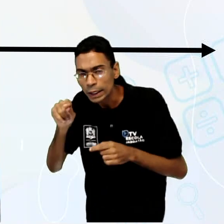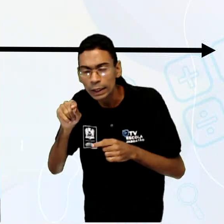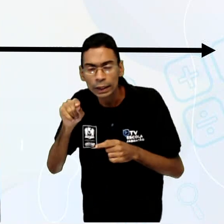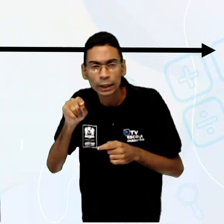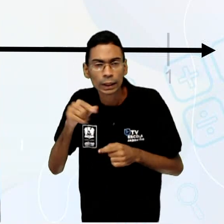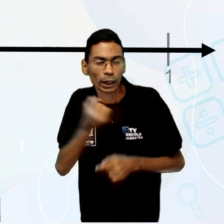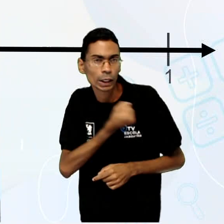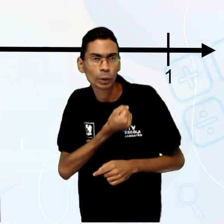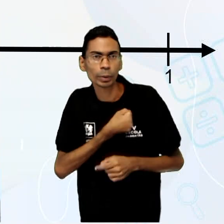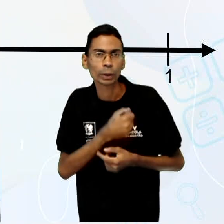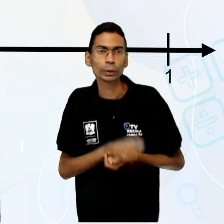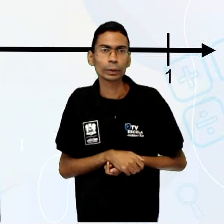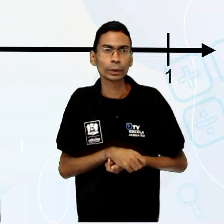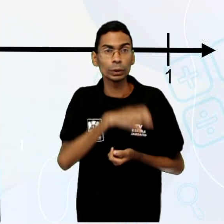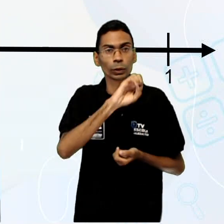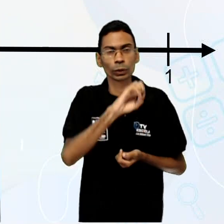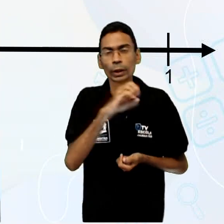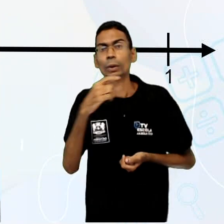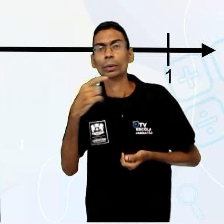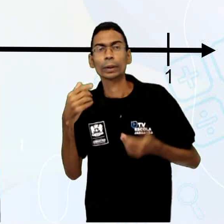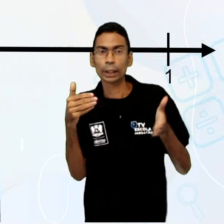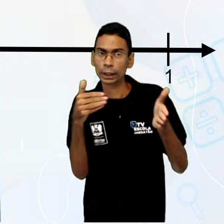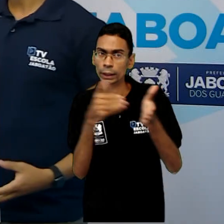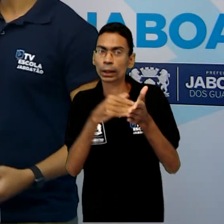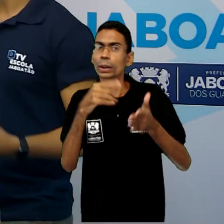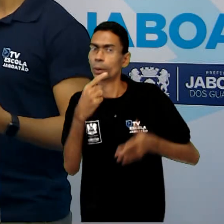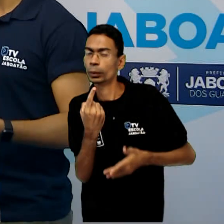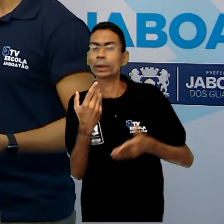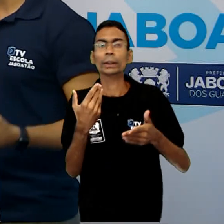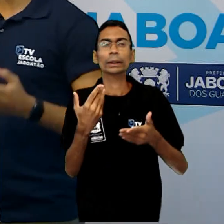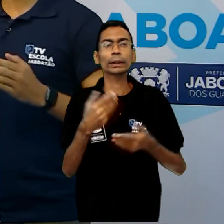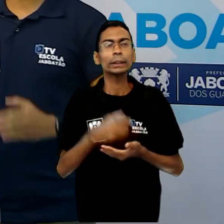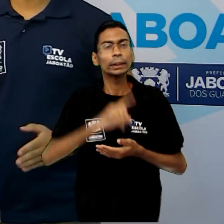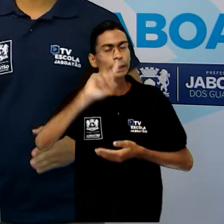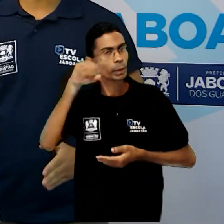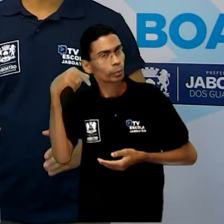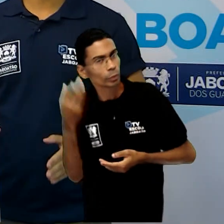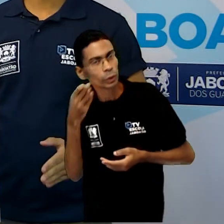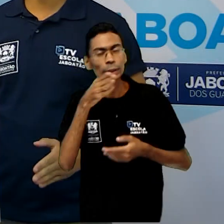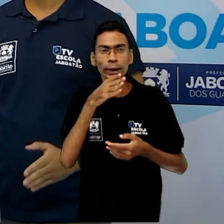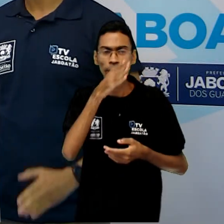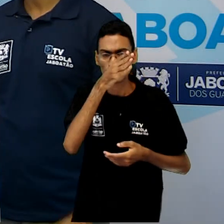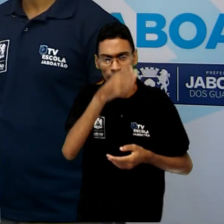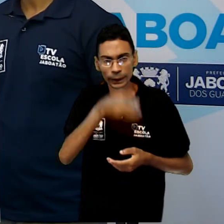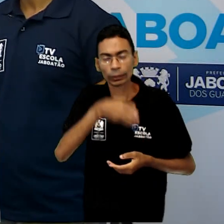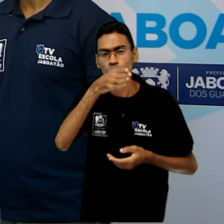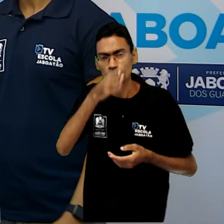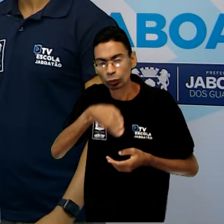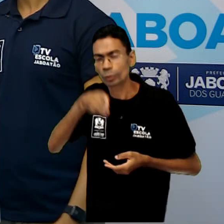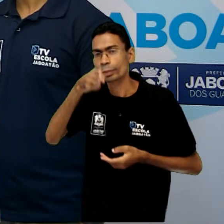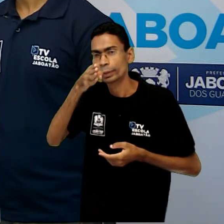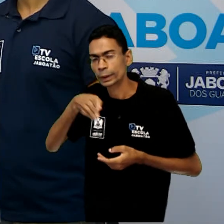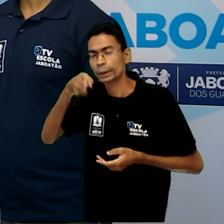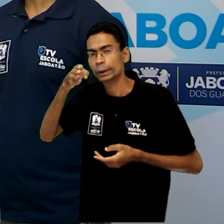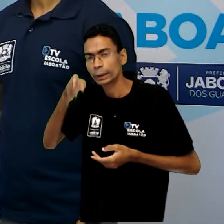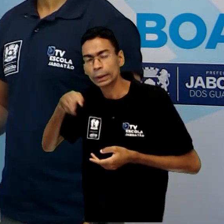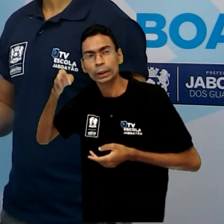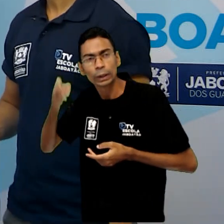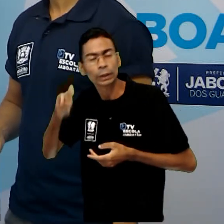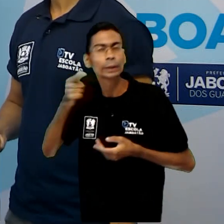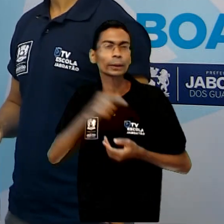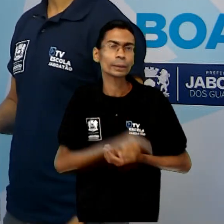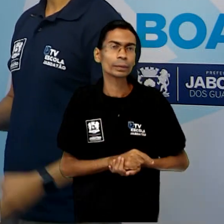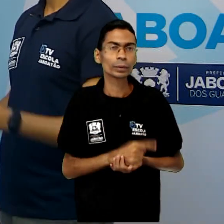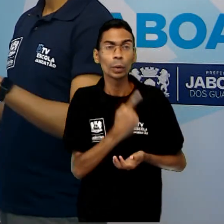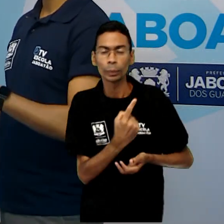reta, do 0 ao 1. Depois, Pedro dividiu em 5 partes iguais. 1, 2,